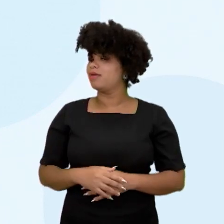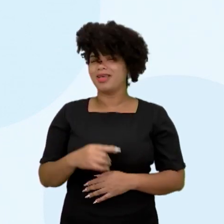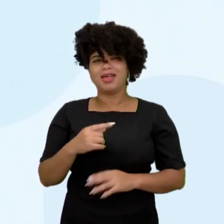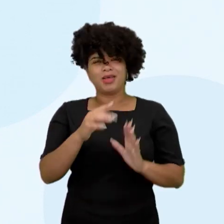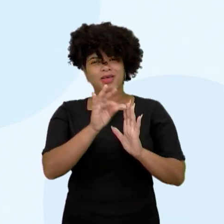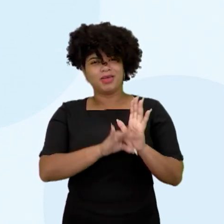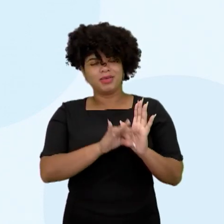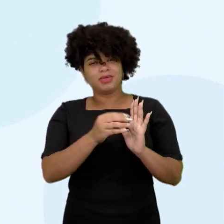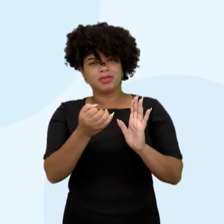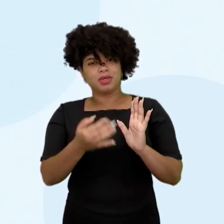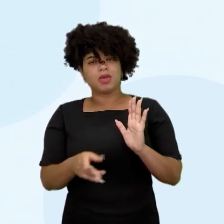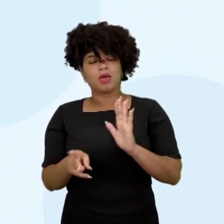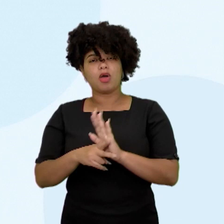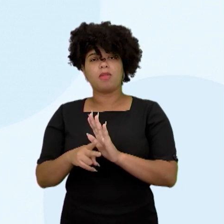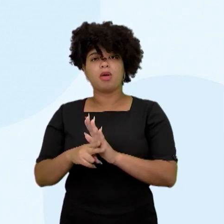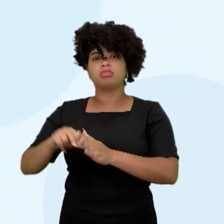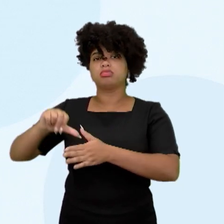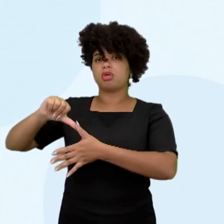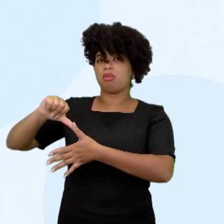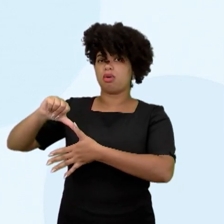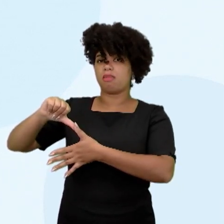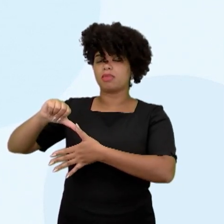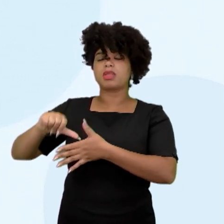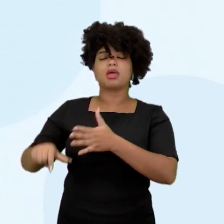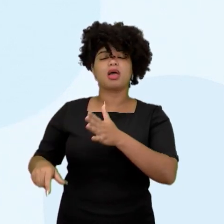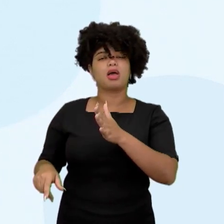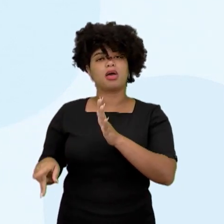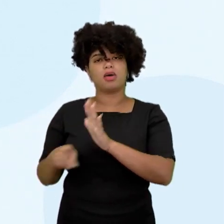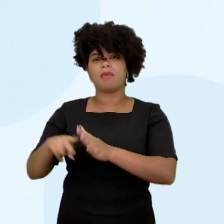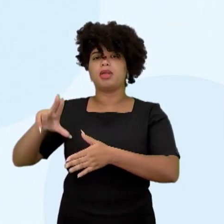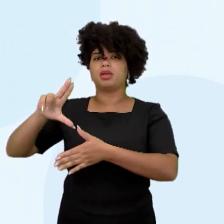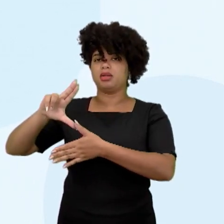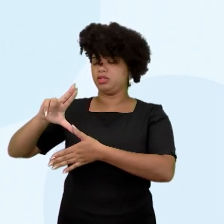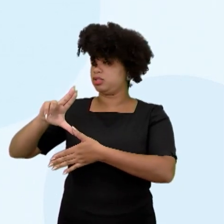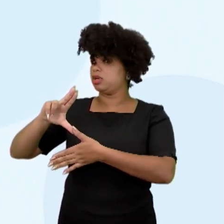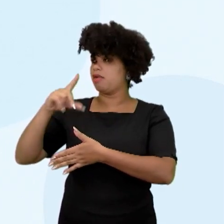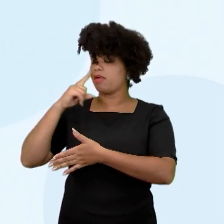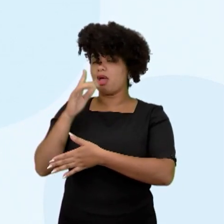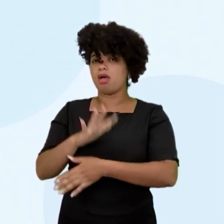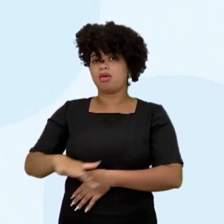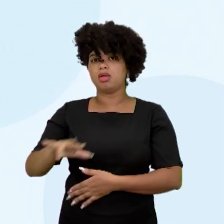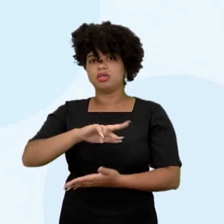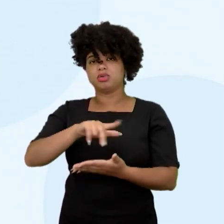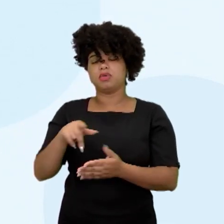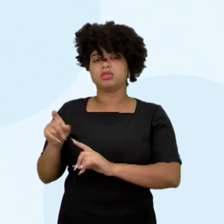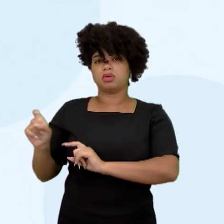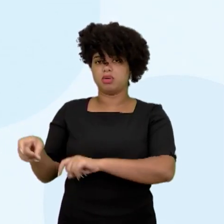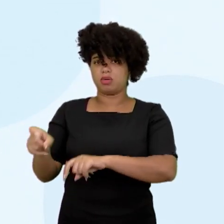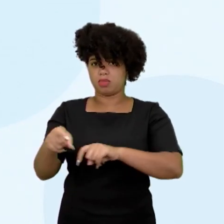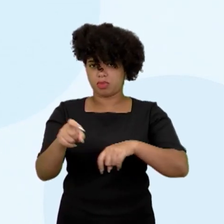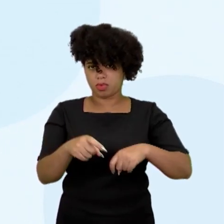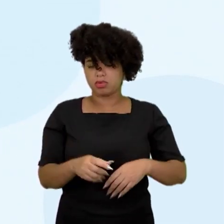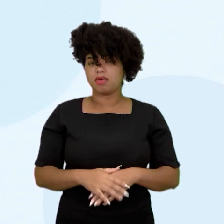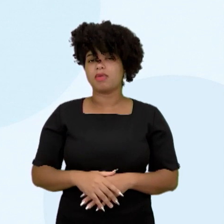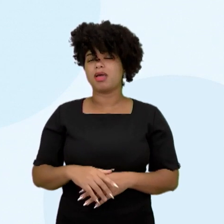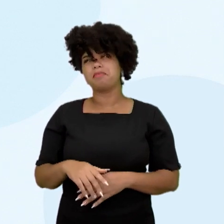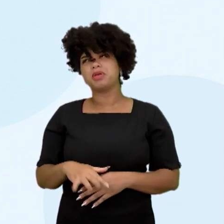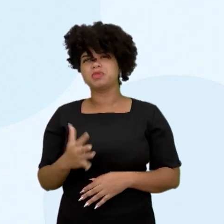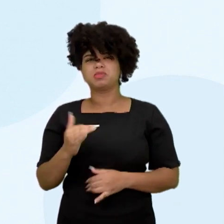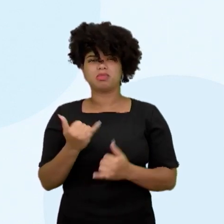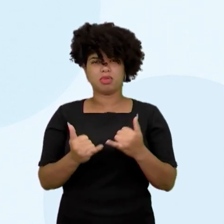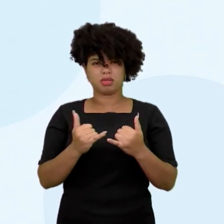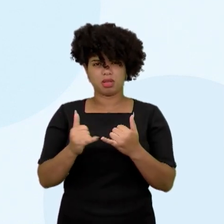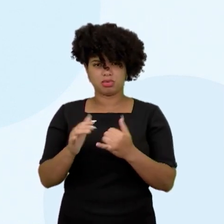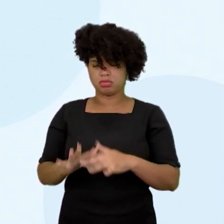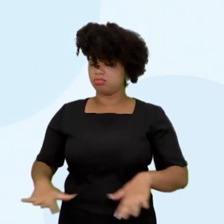a América Latina tem aí, né, bastante áreas cultivadas aí e solos férteis, aí quase metade do